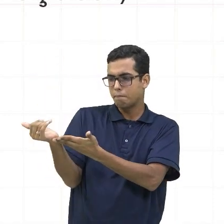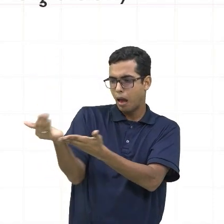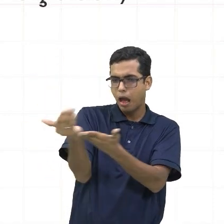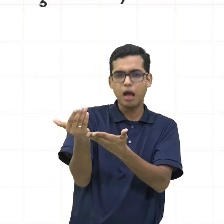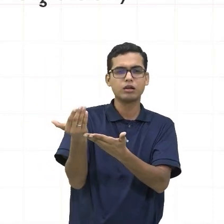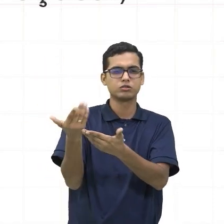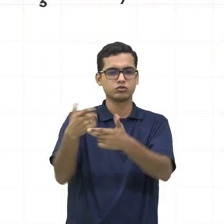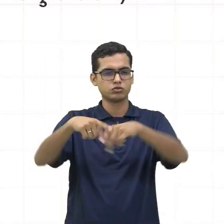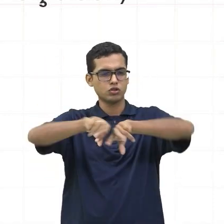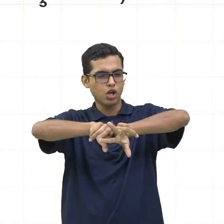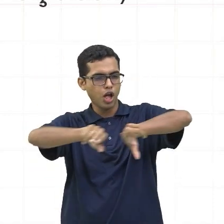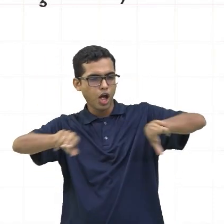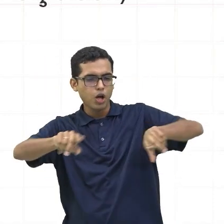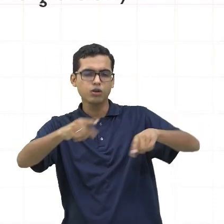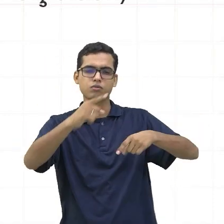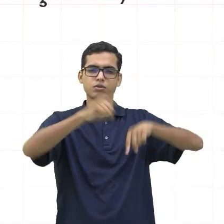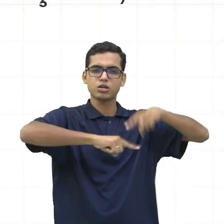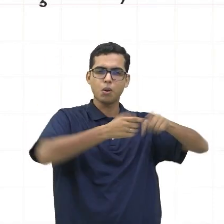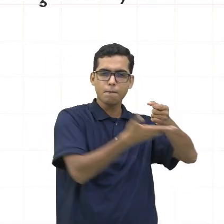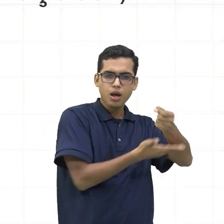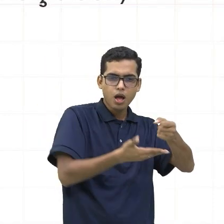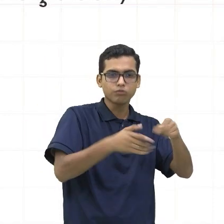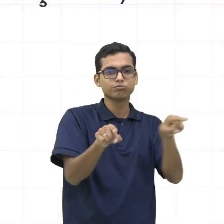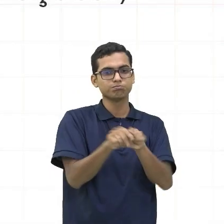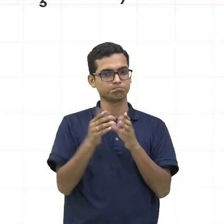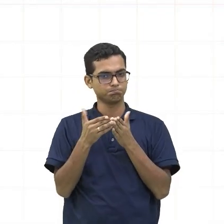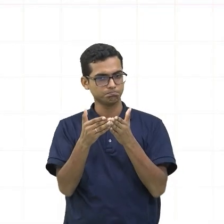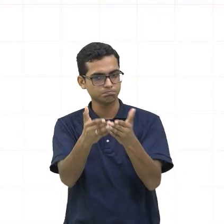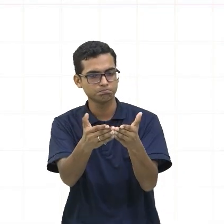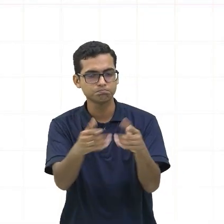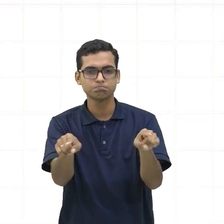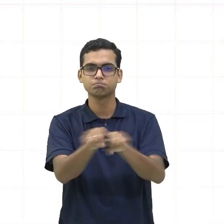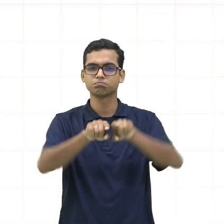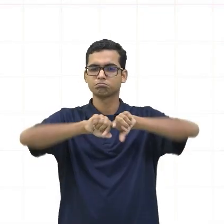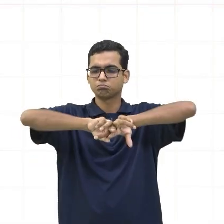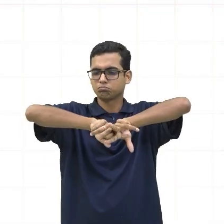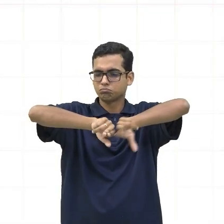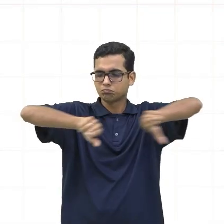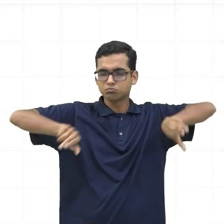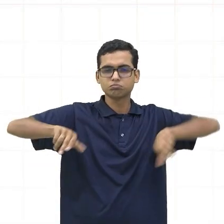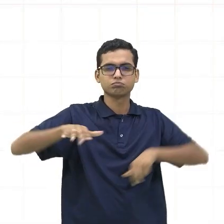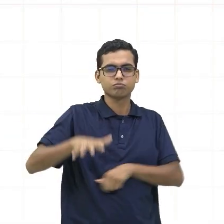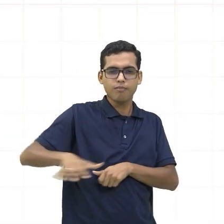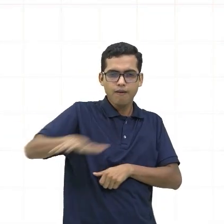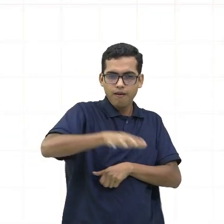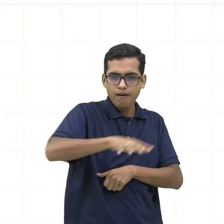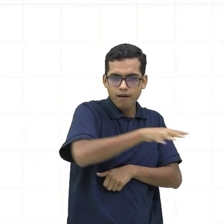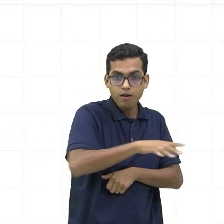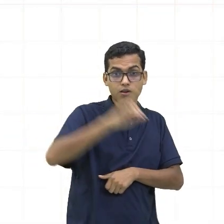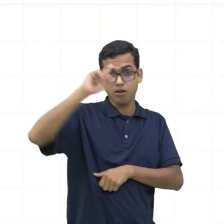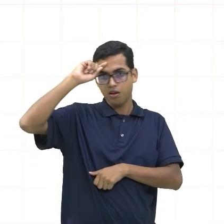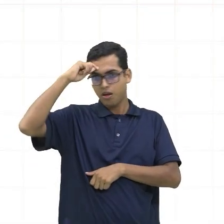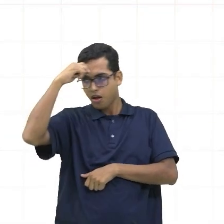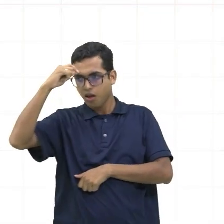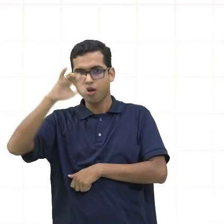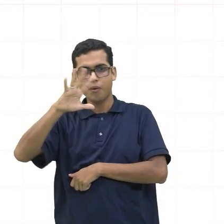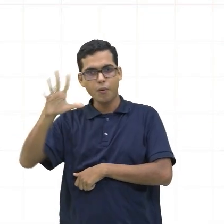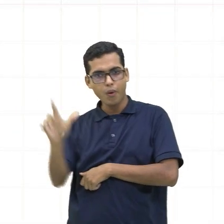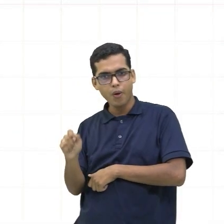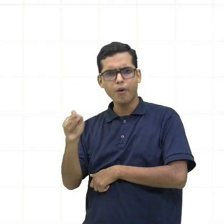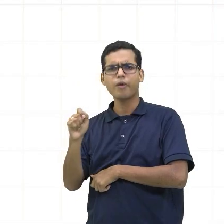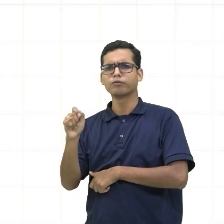toda a região floresta adentro. A população dos negros na Amazônia, ela influenciou de